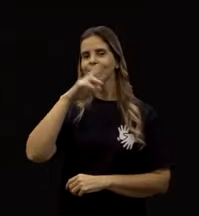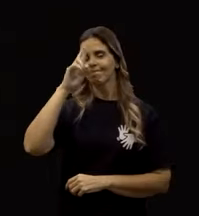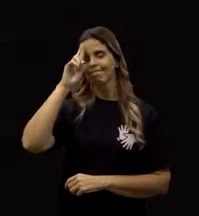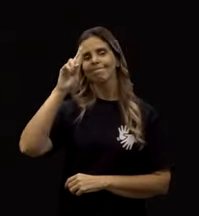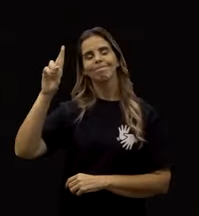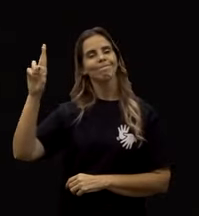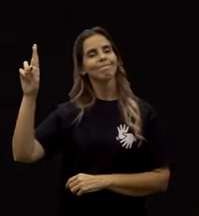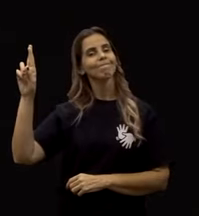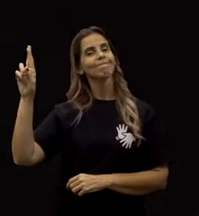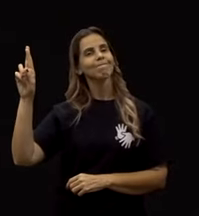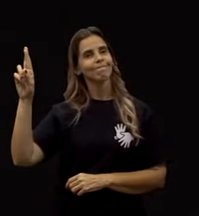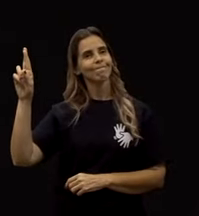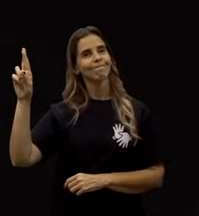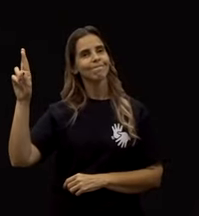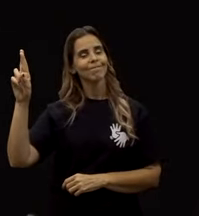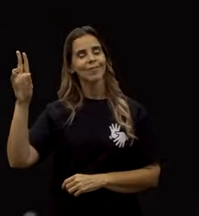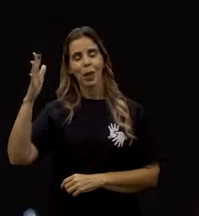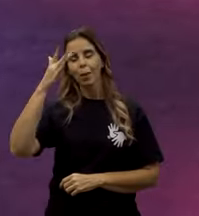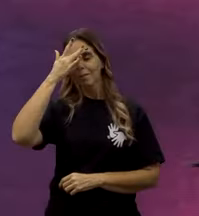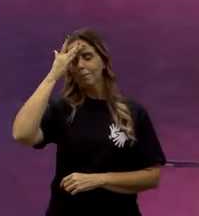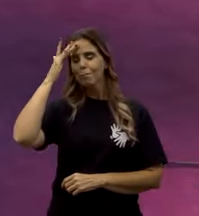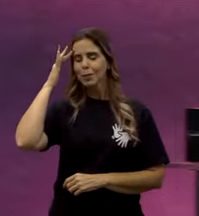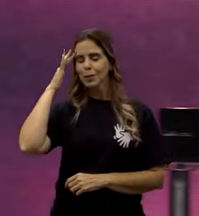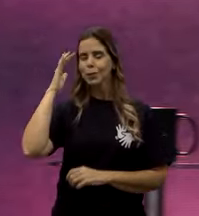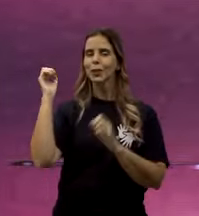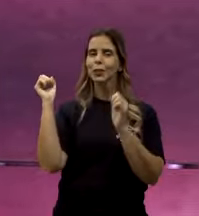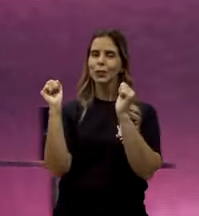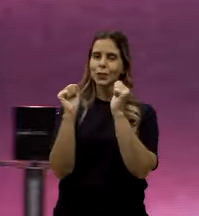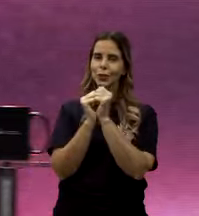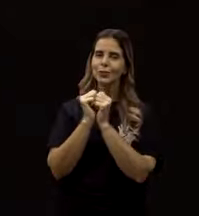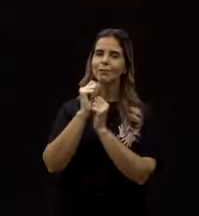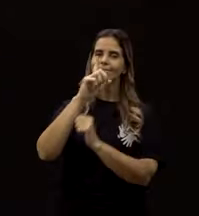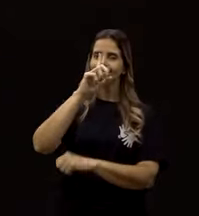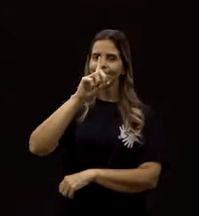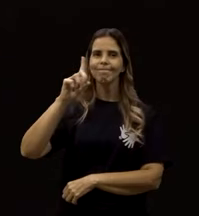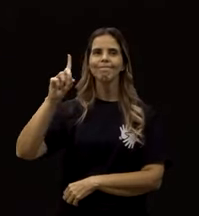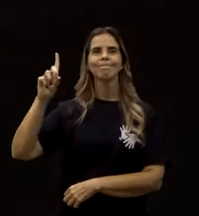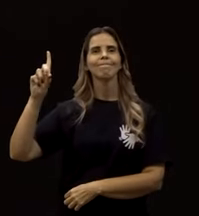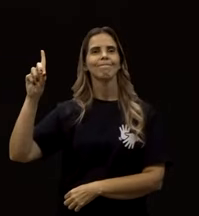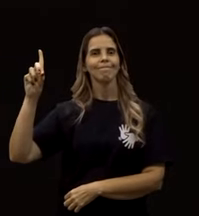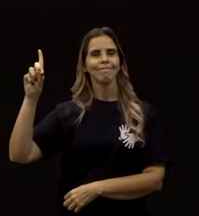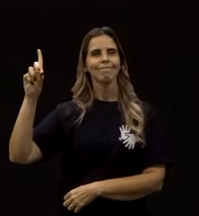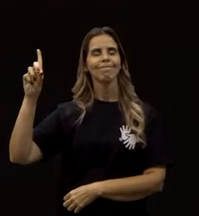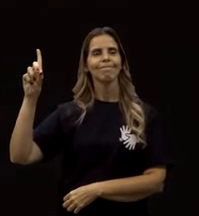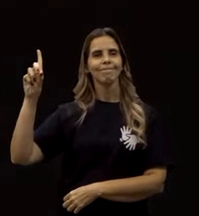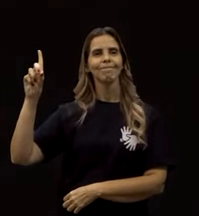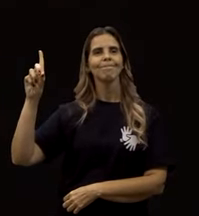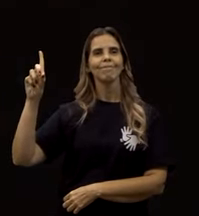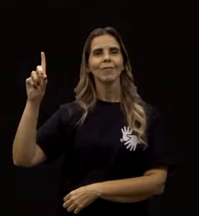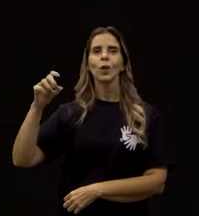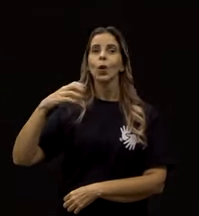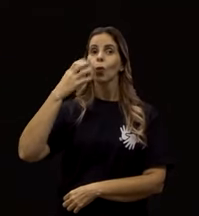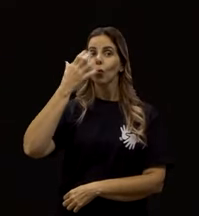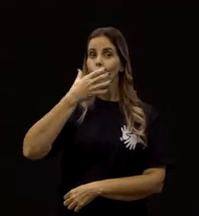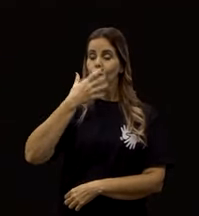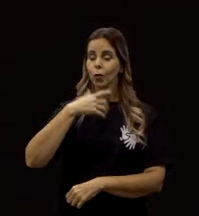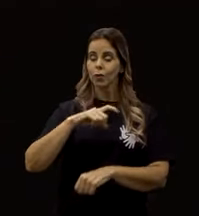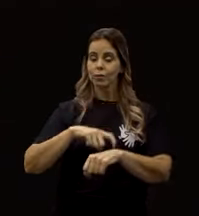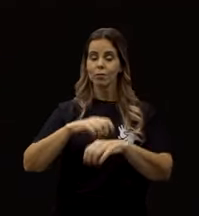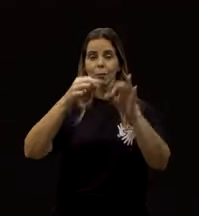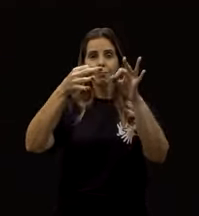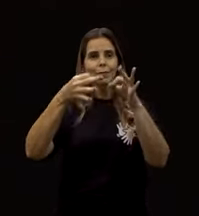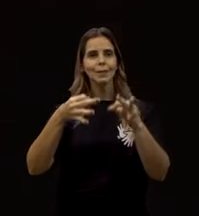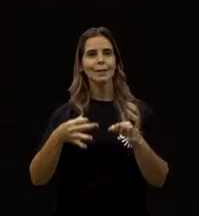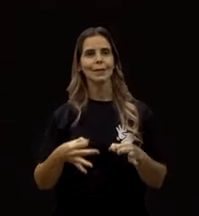é árvore plantada a beira das águas correntes dá fruto no tempo certo e as